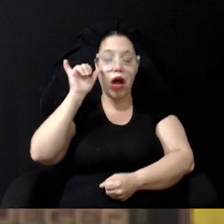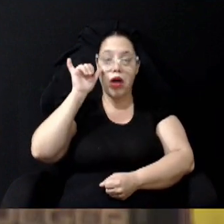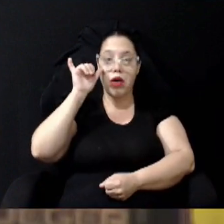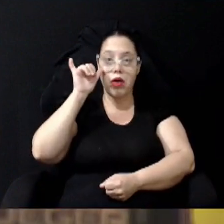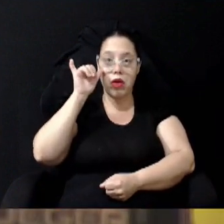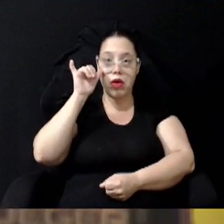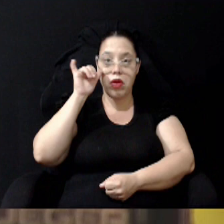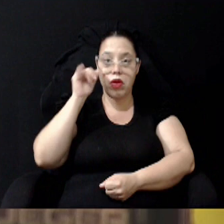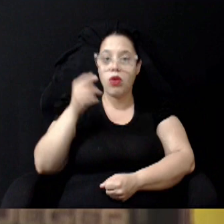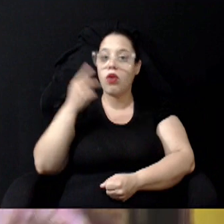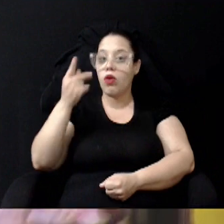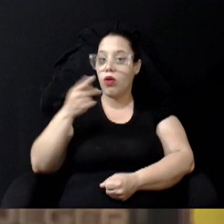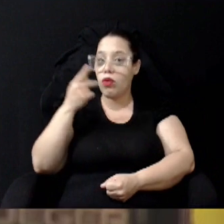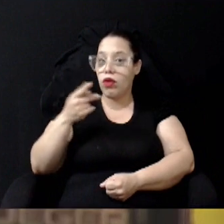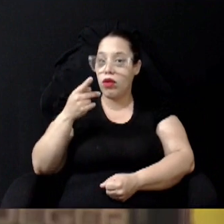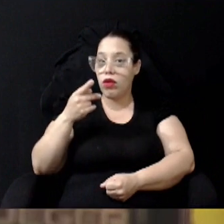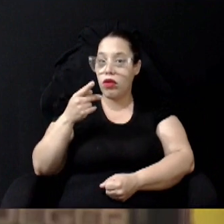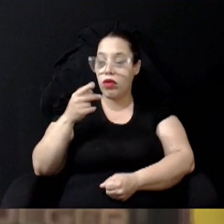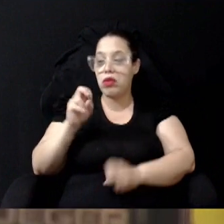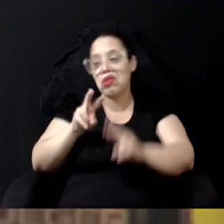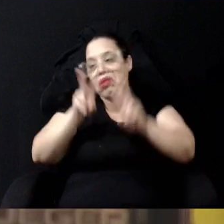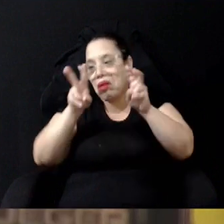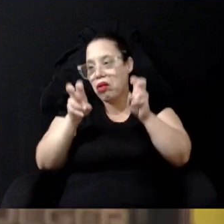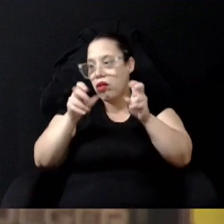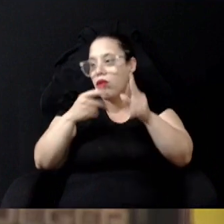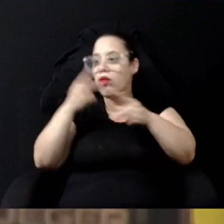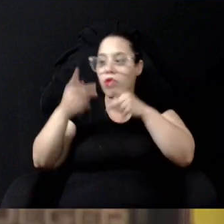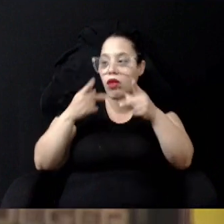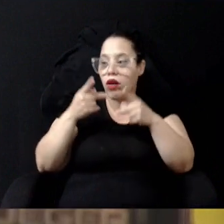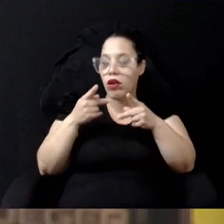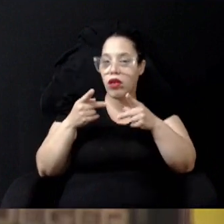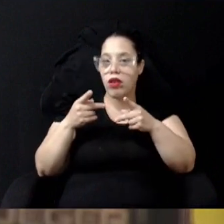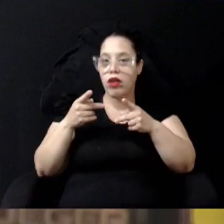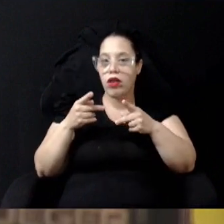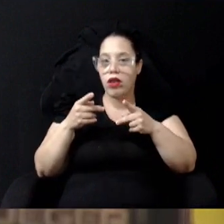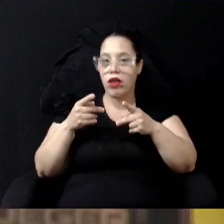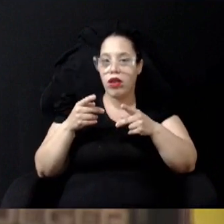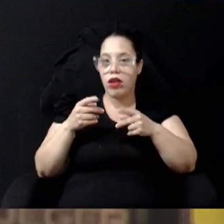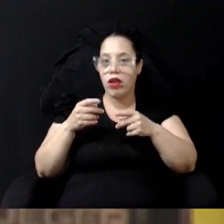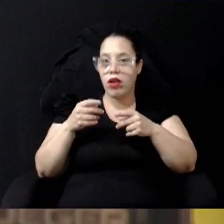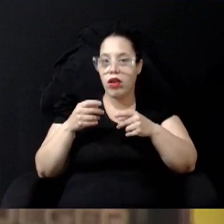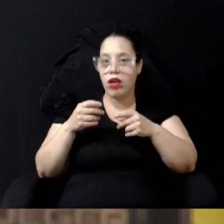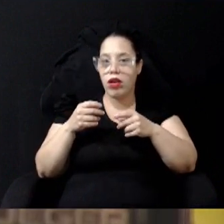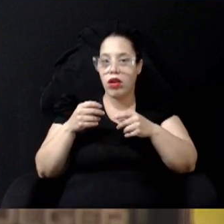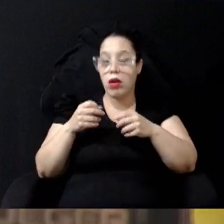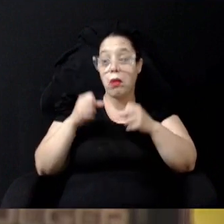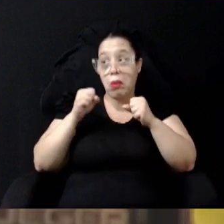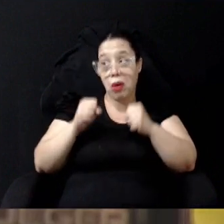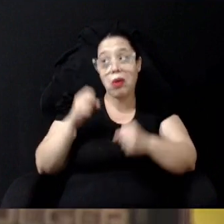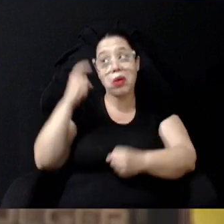ele sobre algum assunto e ele falou disso. E eu falei assim para ele: "Posso pensar?"